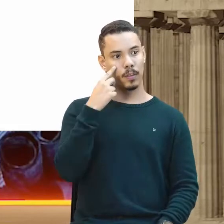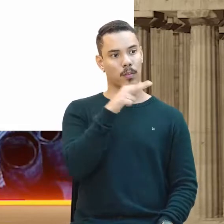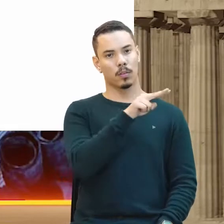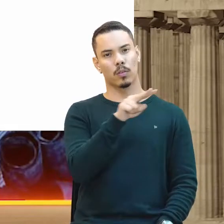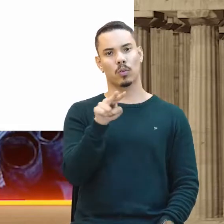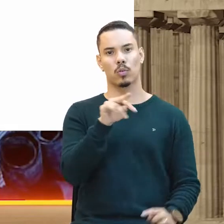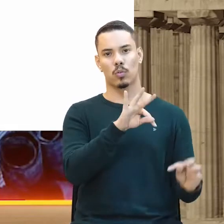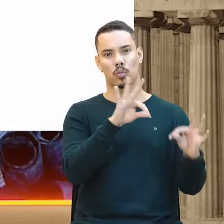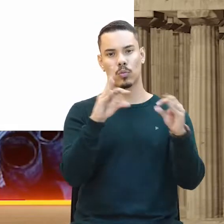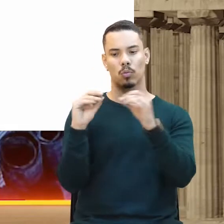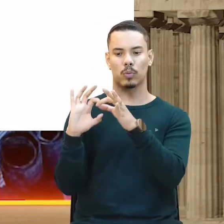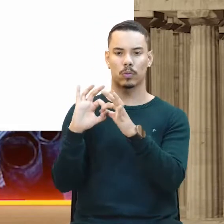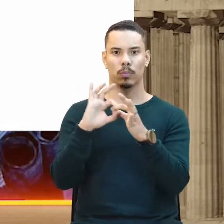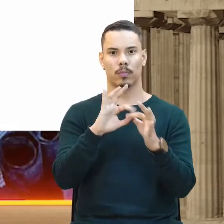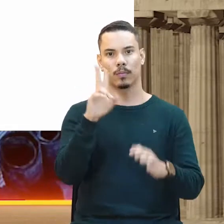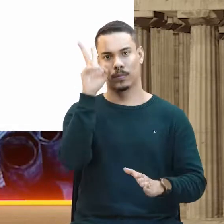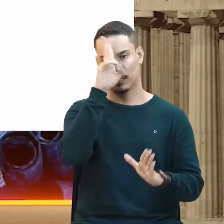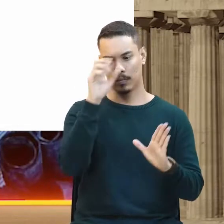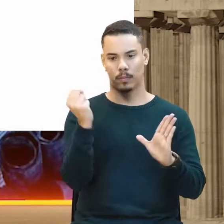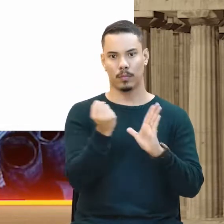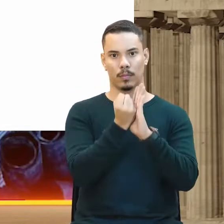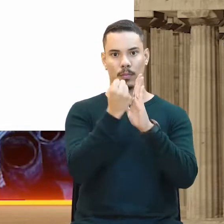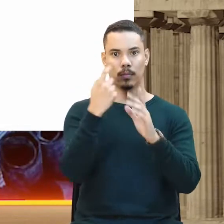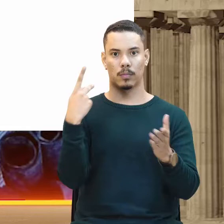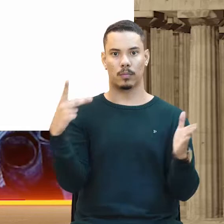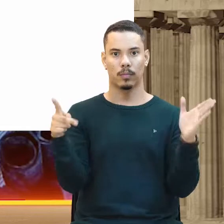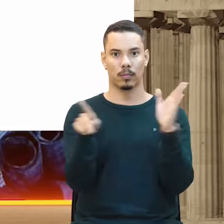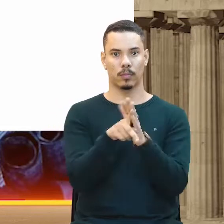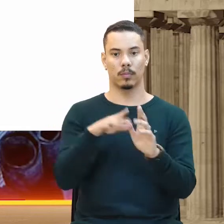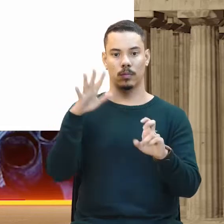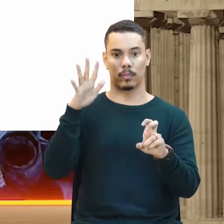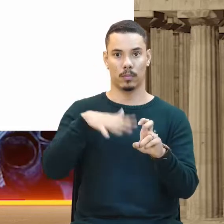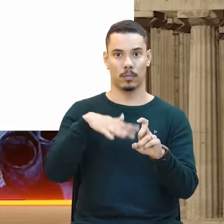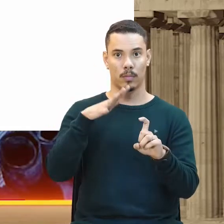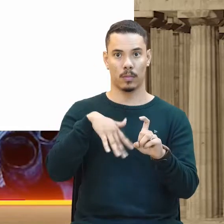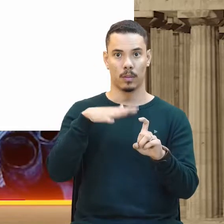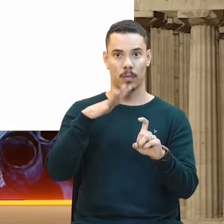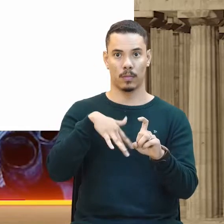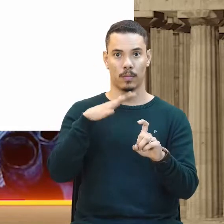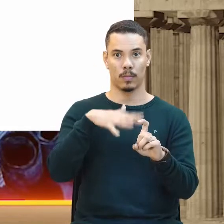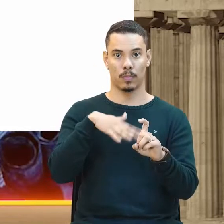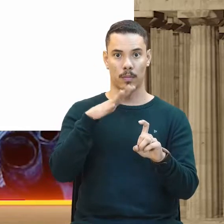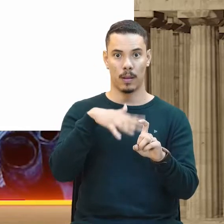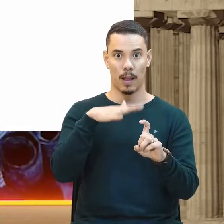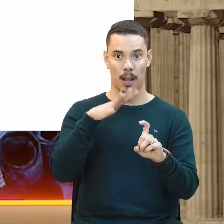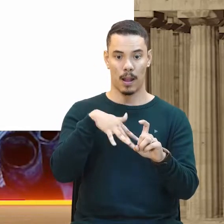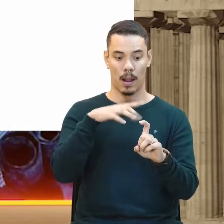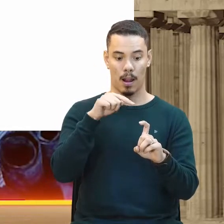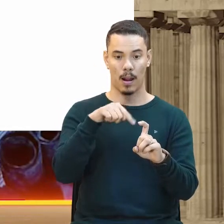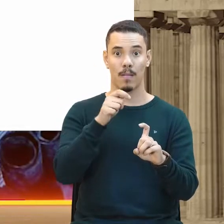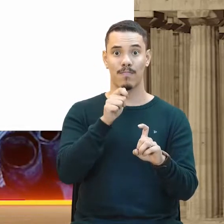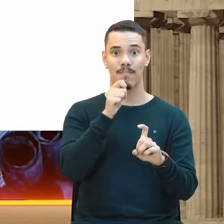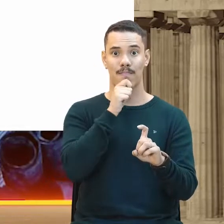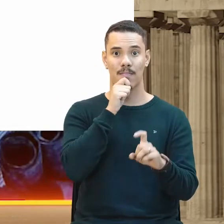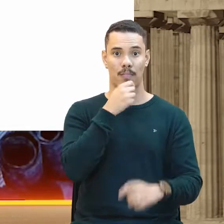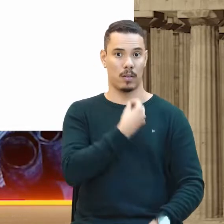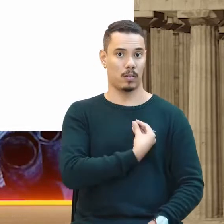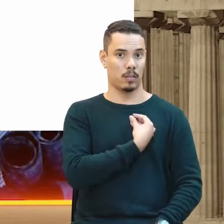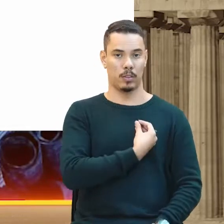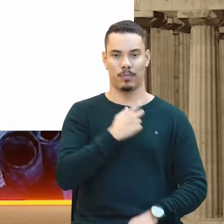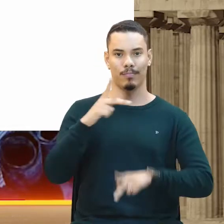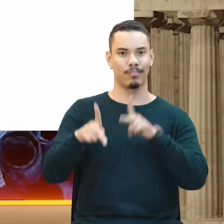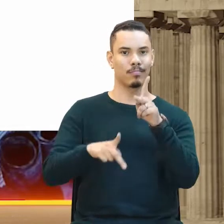contexto histórico em que a mitologia ainda está presente na sociedade. Os povos ainda não acreditam